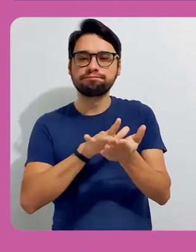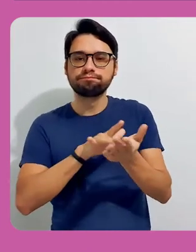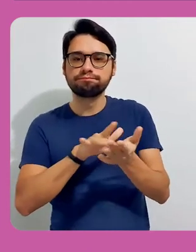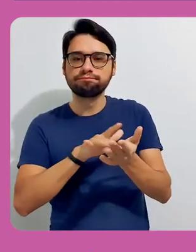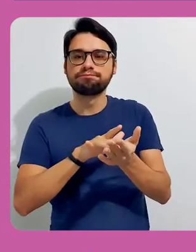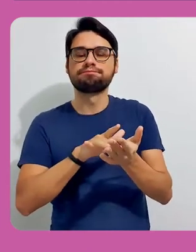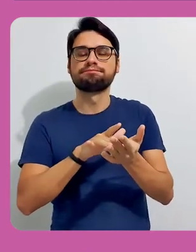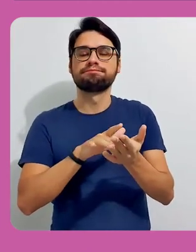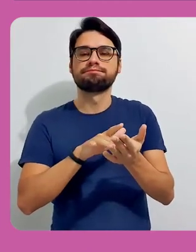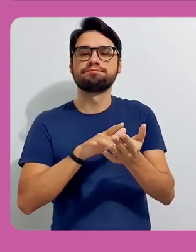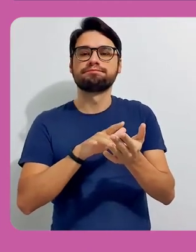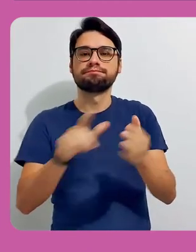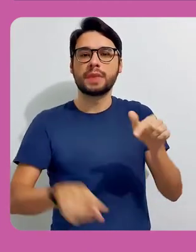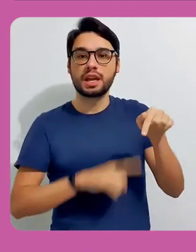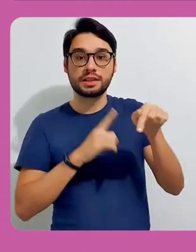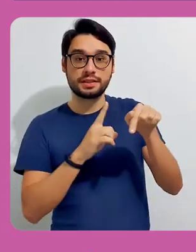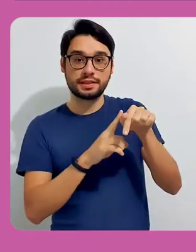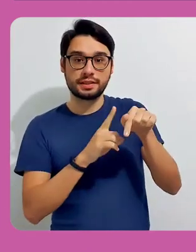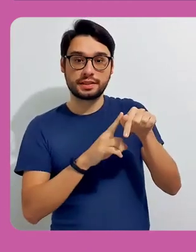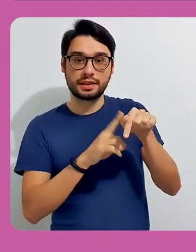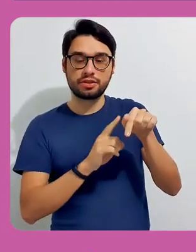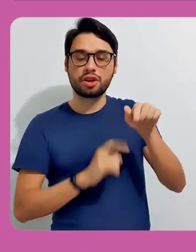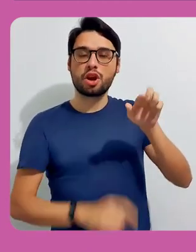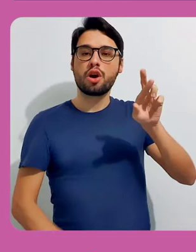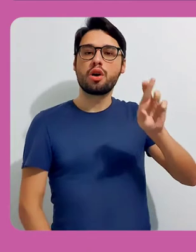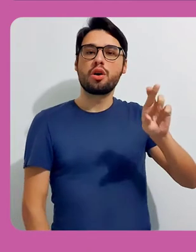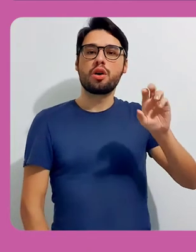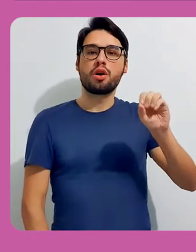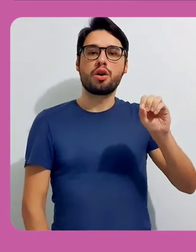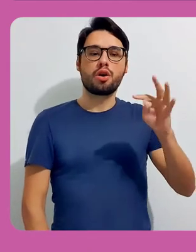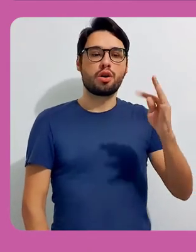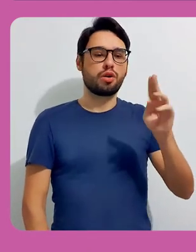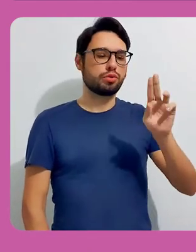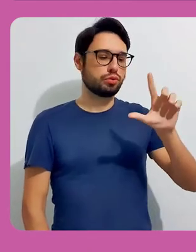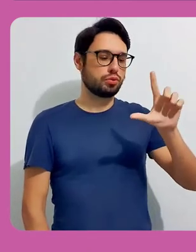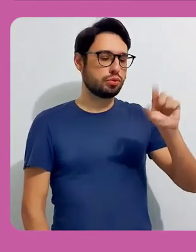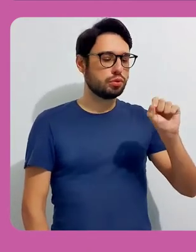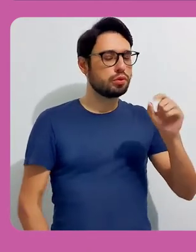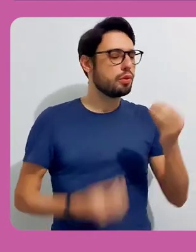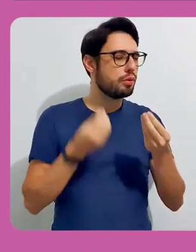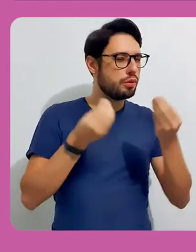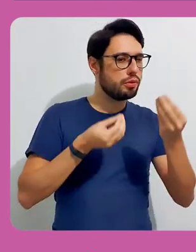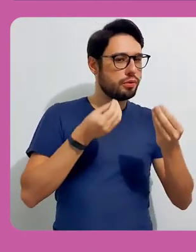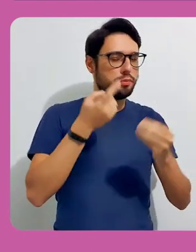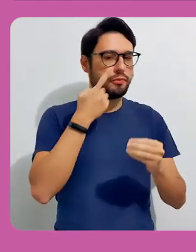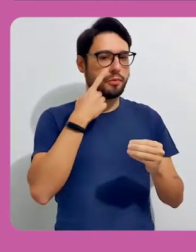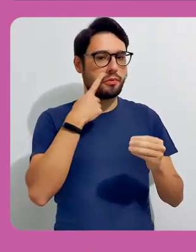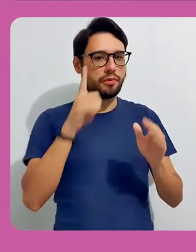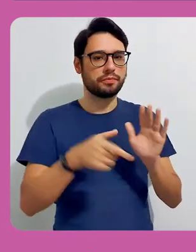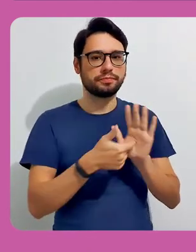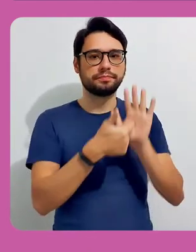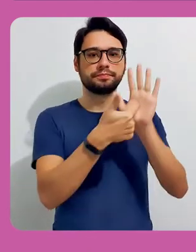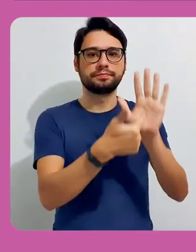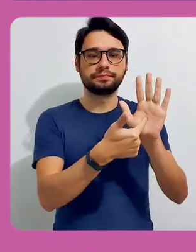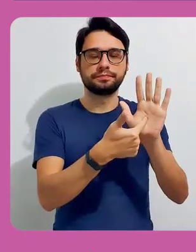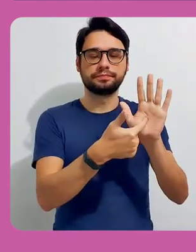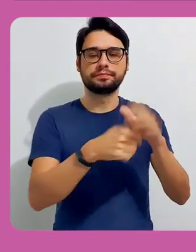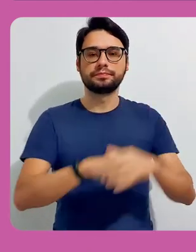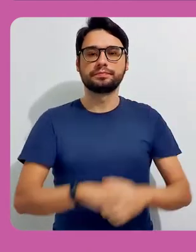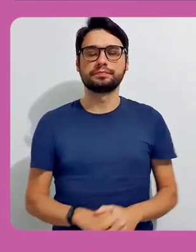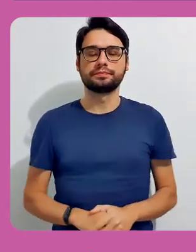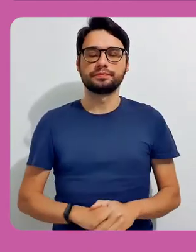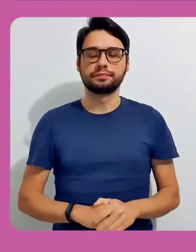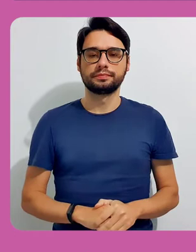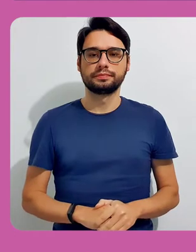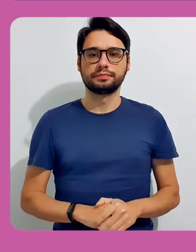e eu vou excluir esse módulo e o recurso rótulo para a gente ver como é que ele